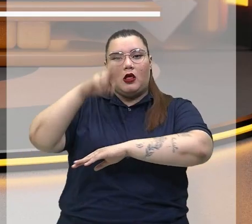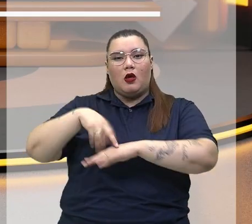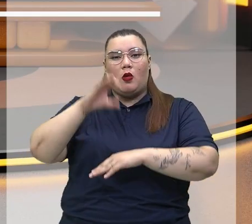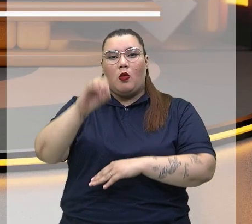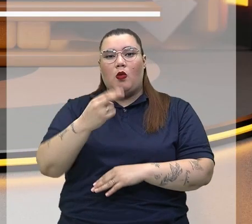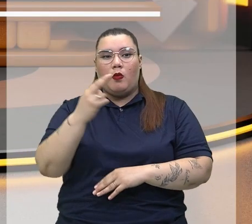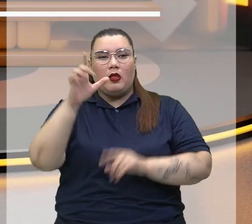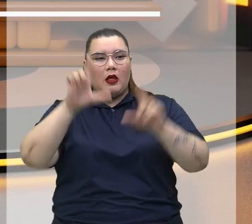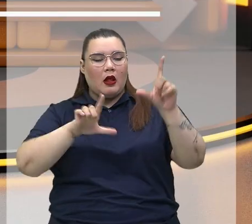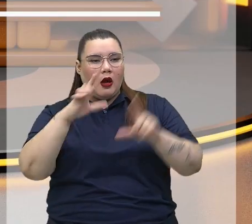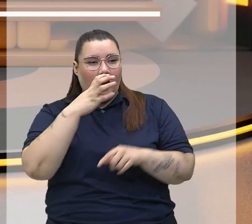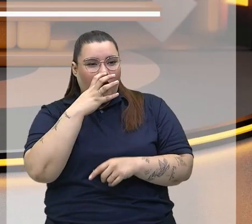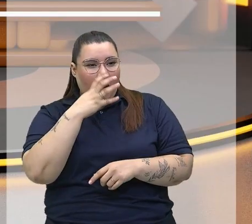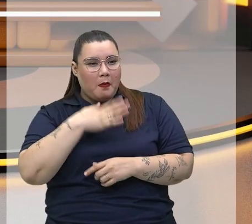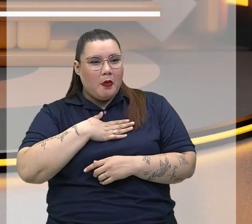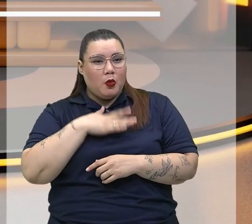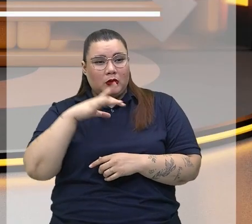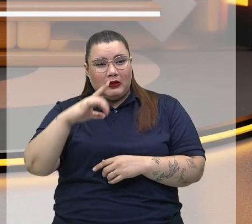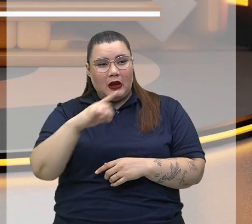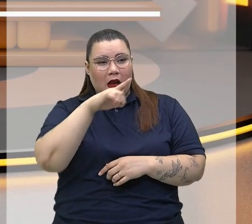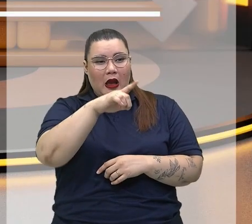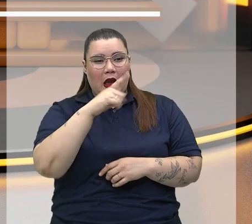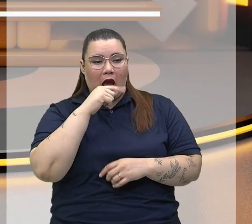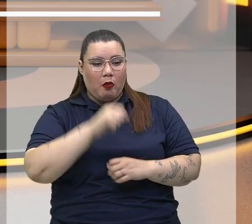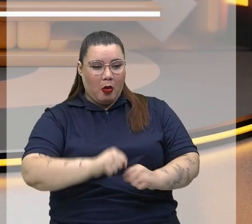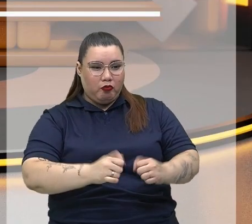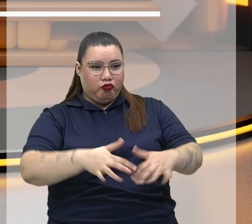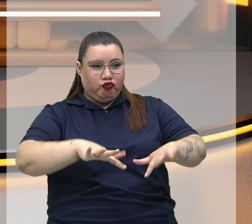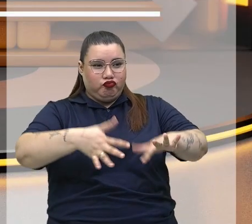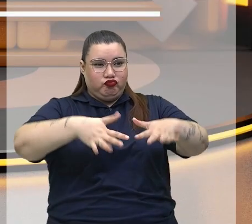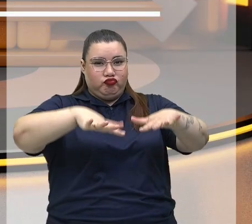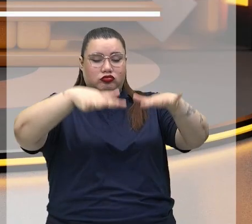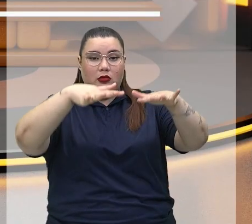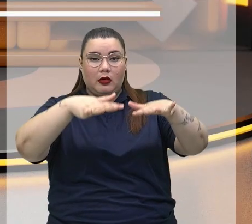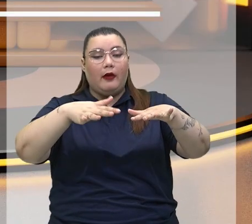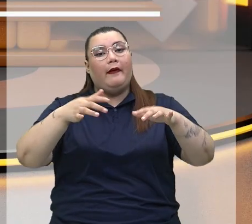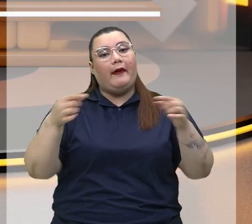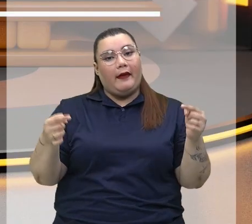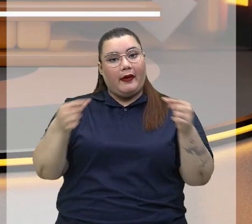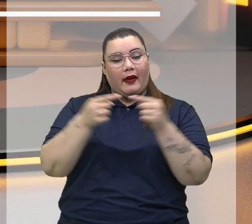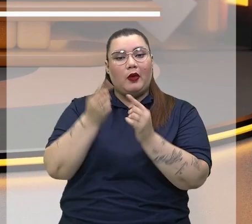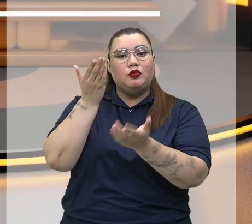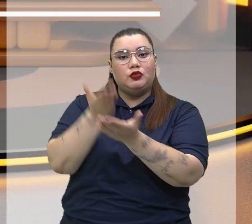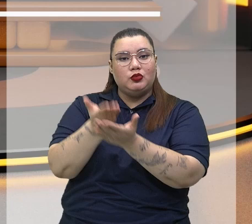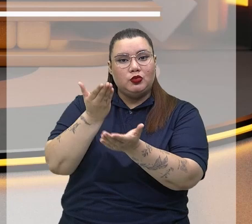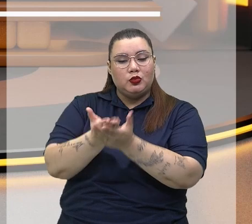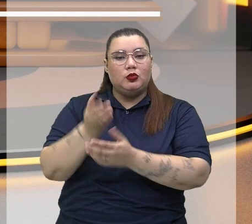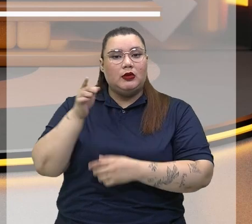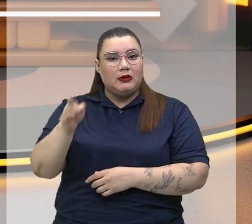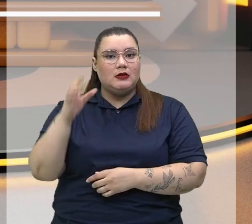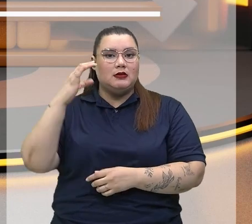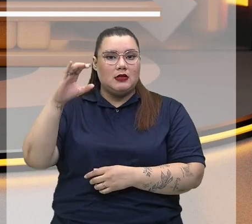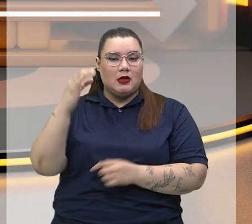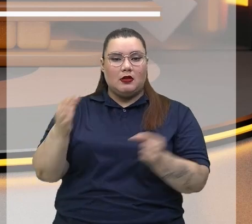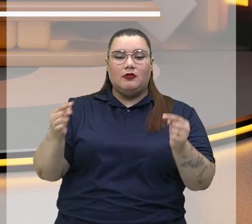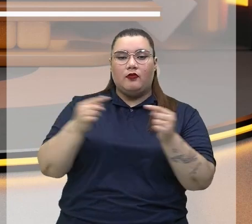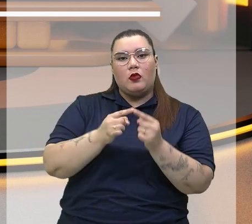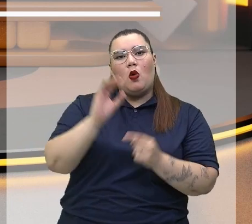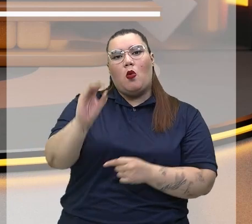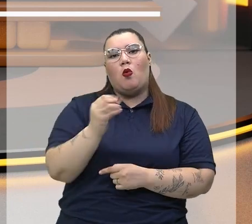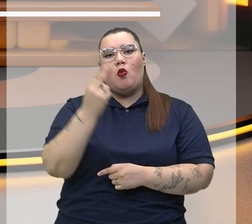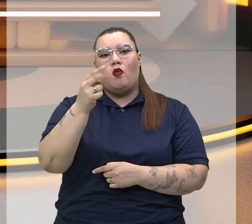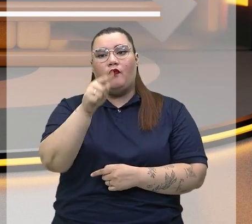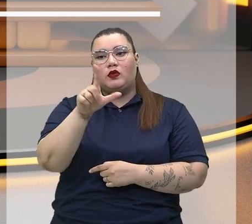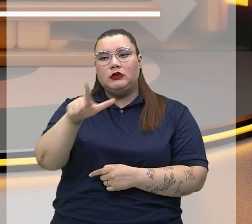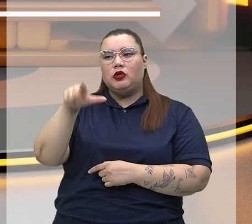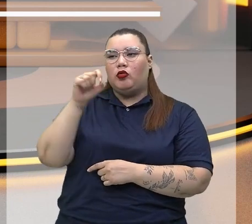na TV, você está vendo a geomorfologia em ação. Quando você escolhe um lugar para construir